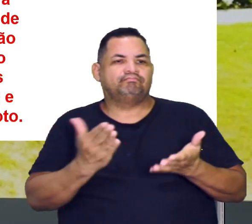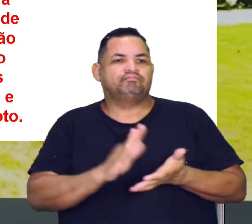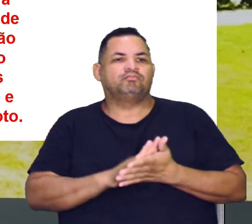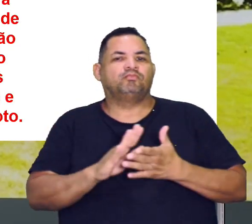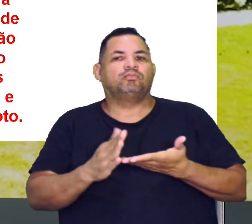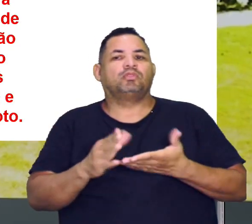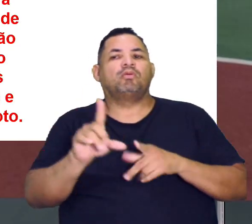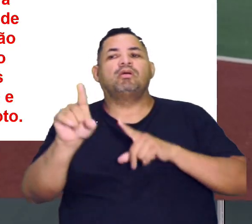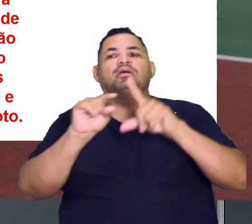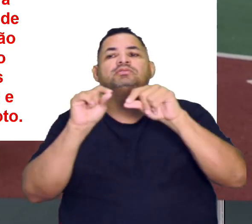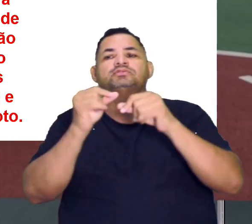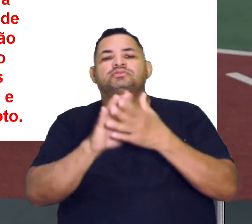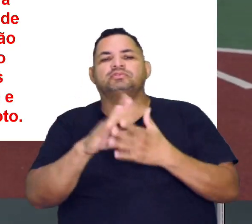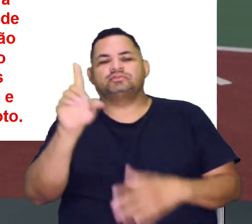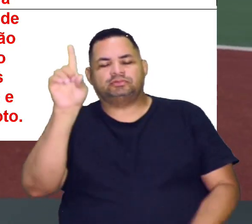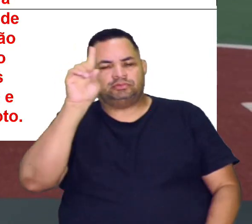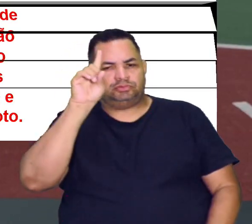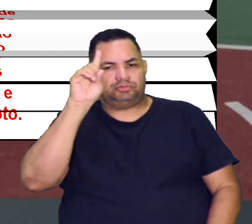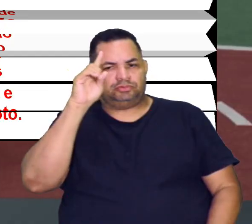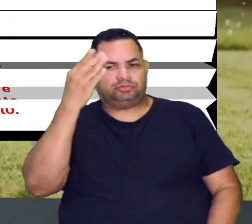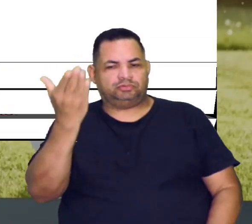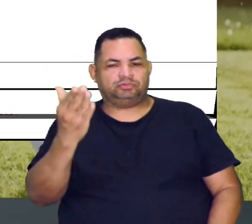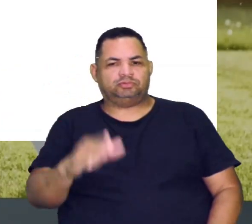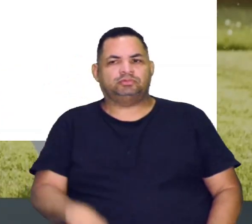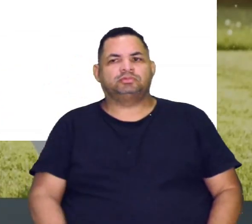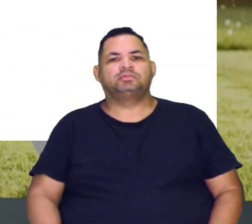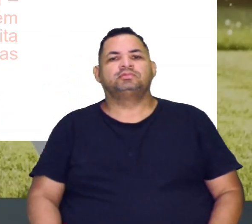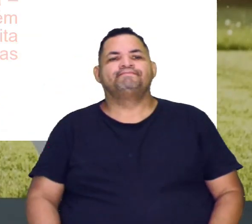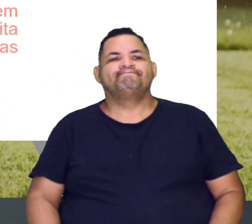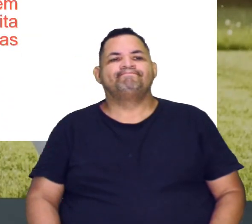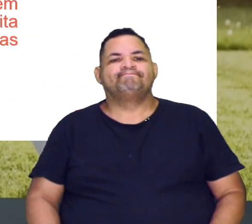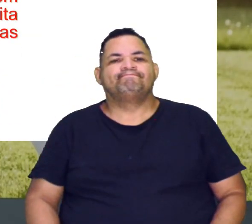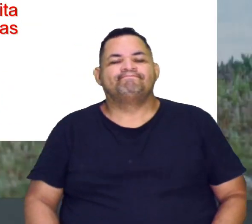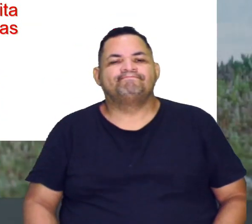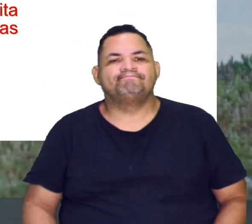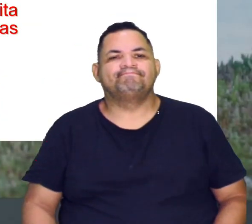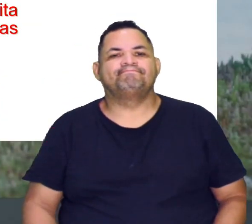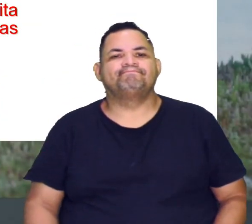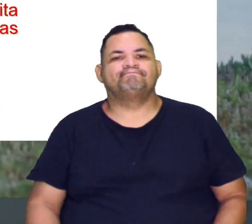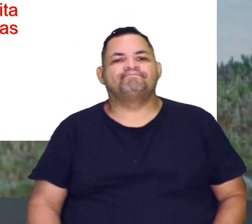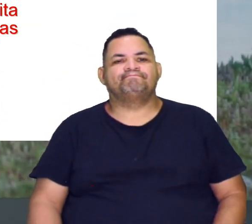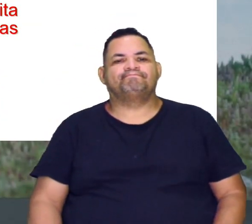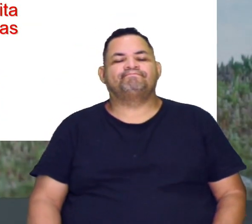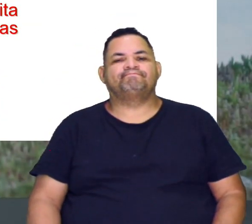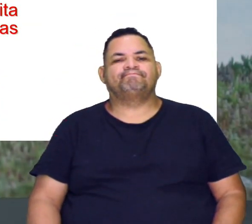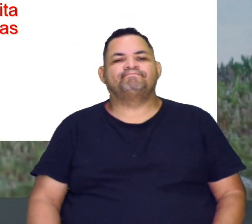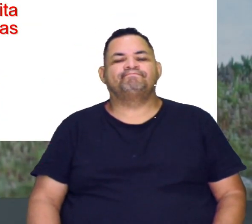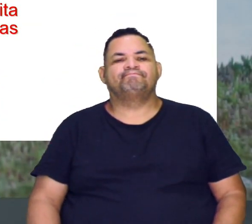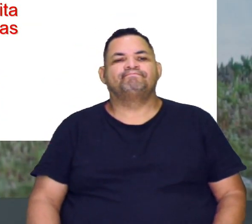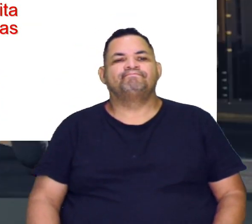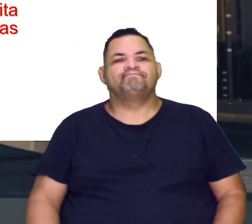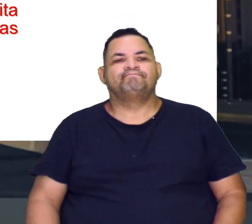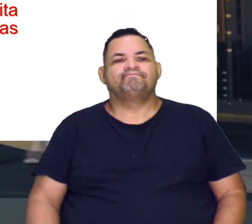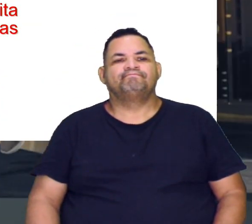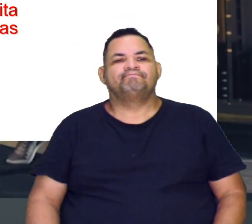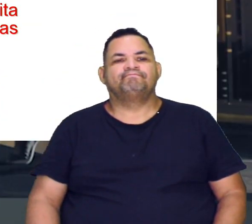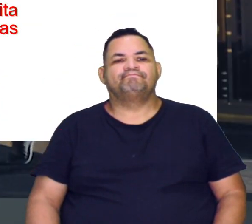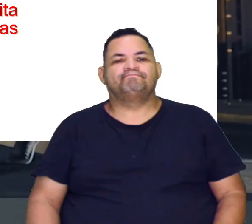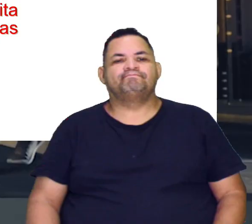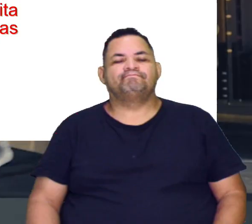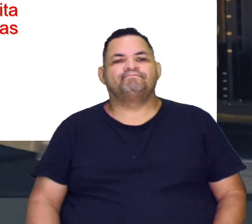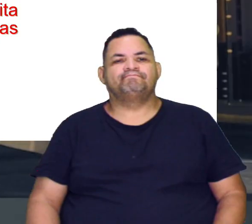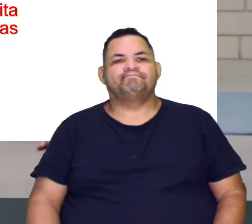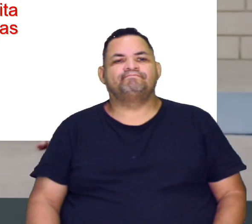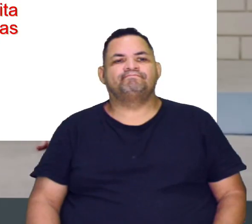as escolhas que eu faço no meu dia a dia. Pensando nisso, o que mais que a gente tem que acrescentar aqui? Olha só,